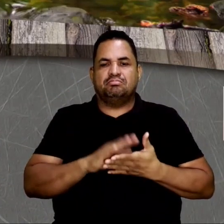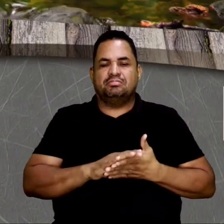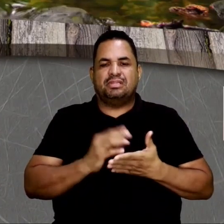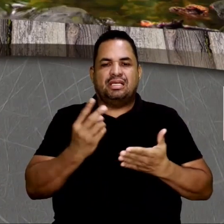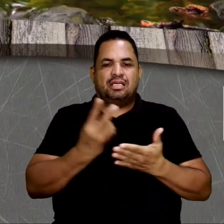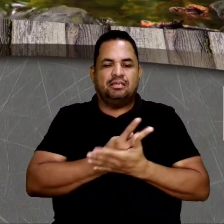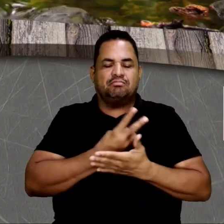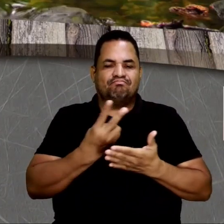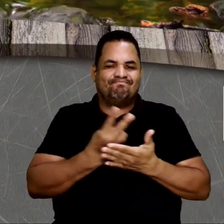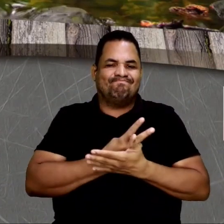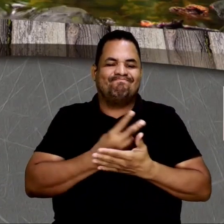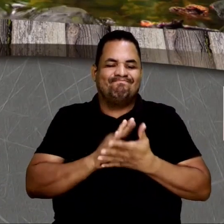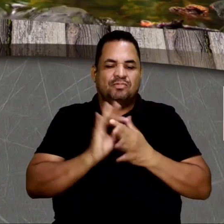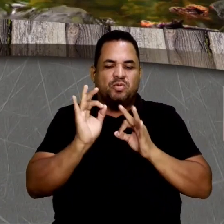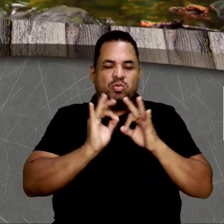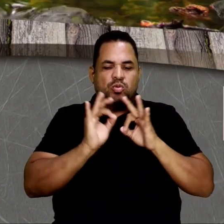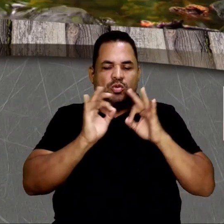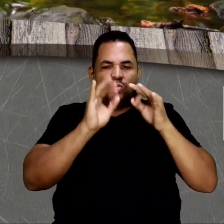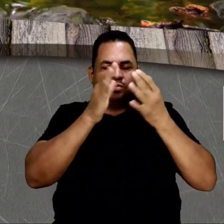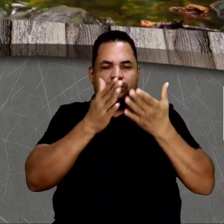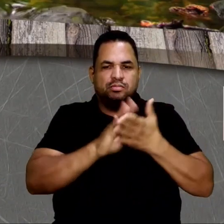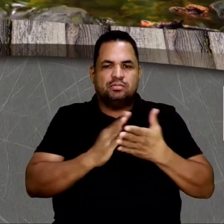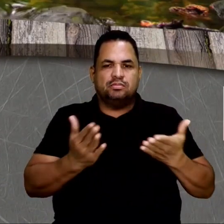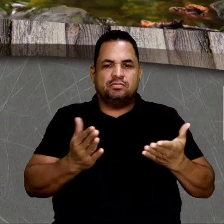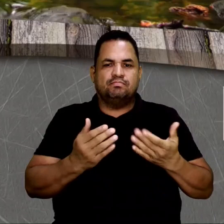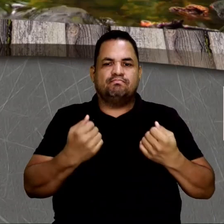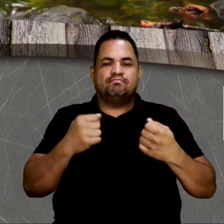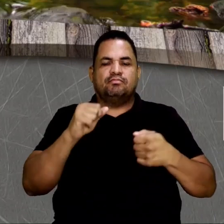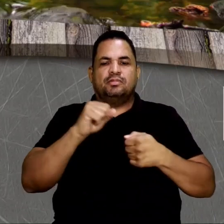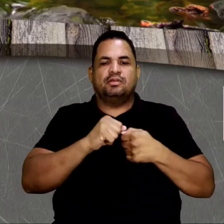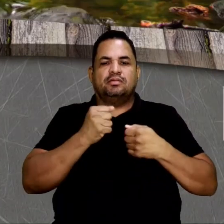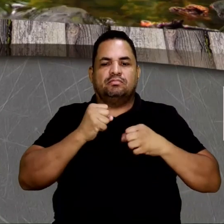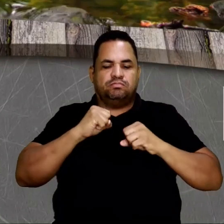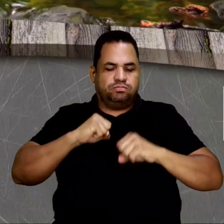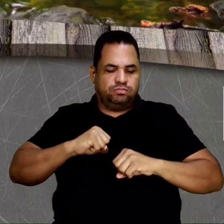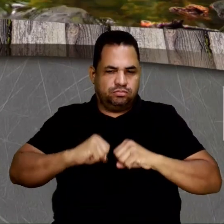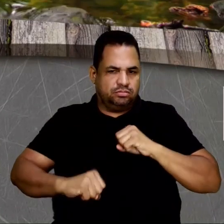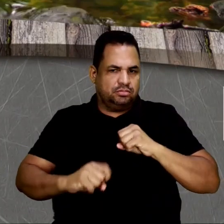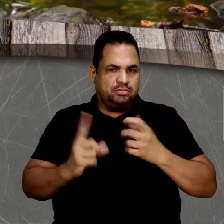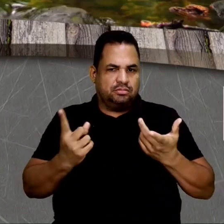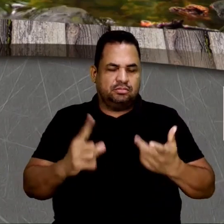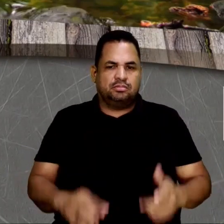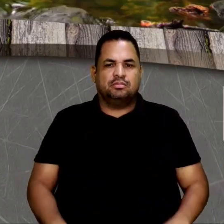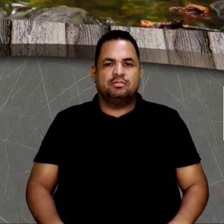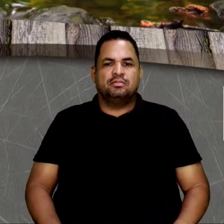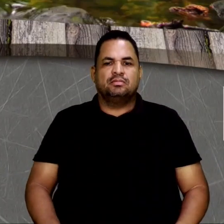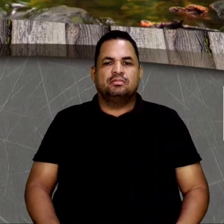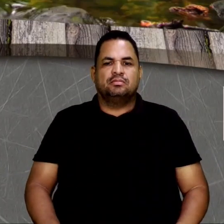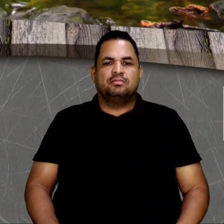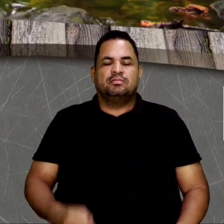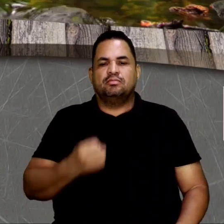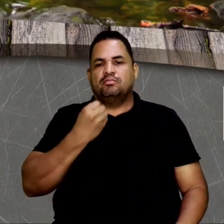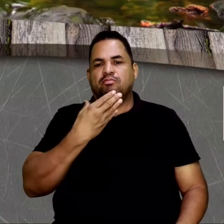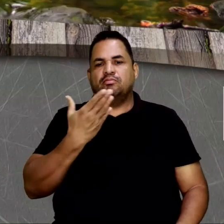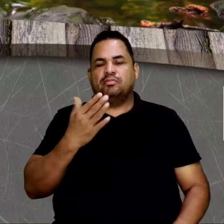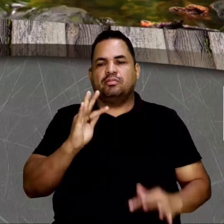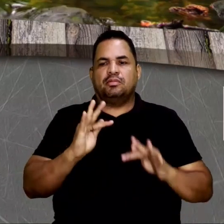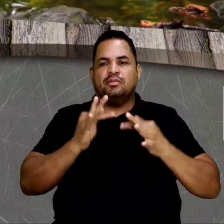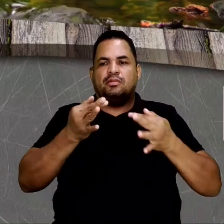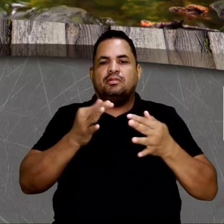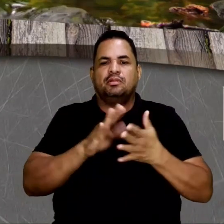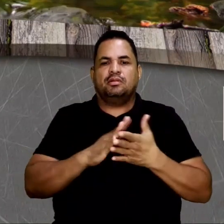se legalmente aceito e a mãe também, aí é feito esse aborto. Somente nessas situações, tá bom? Então a gente vai finalizando